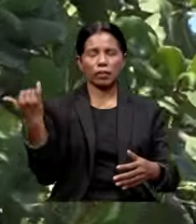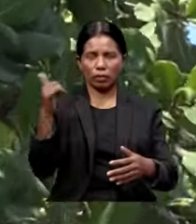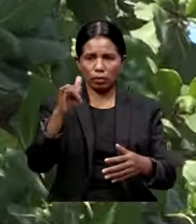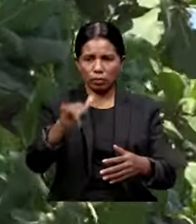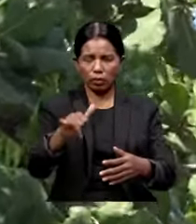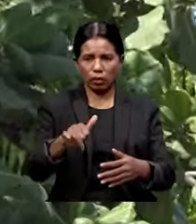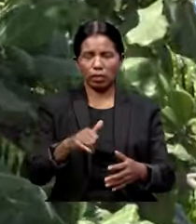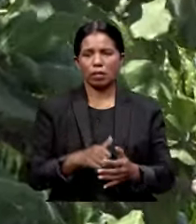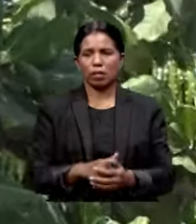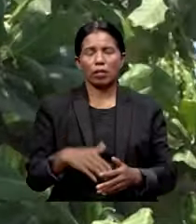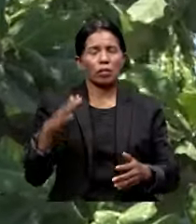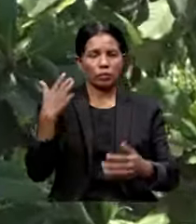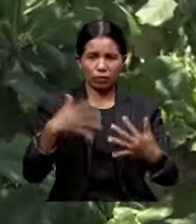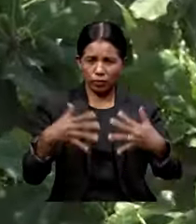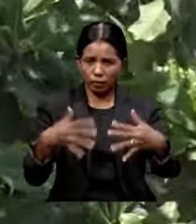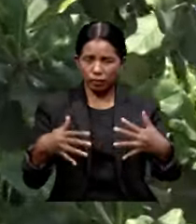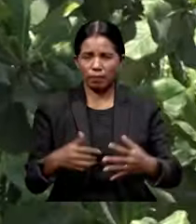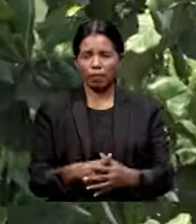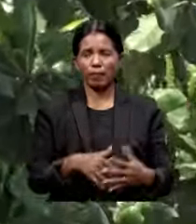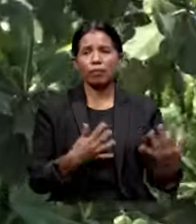nian funo